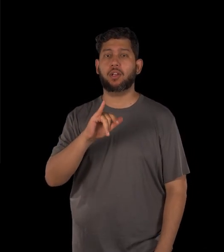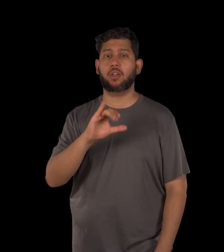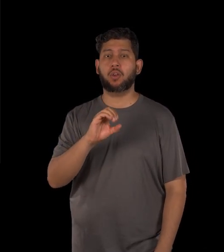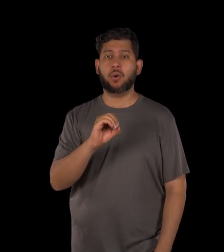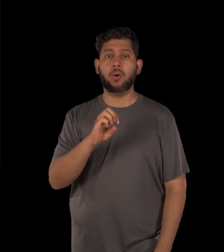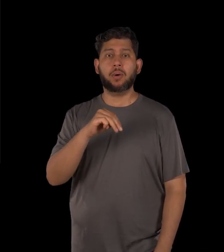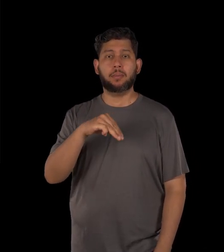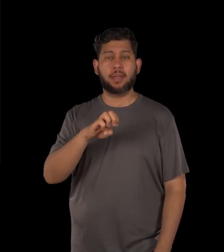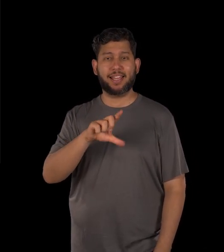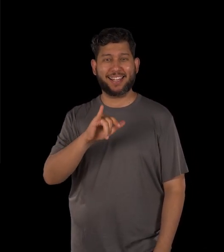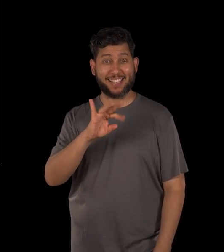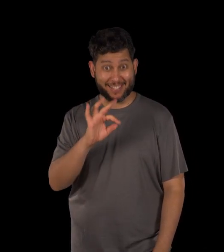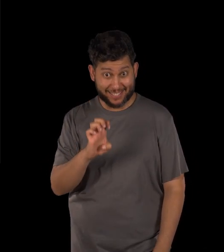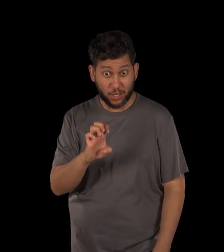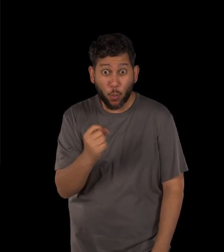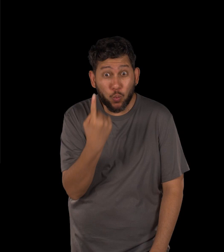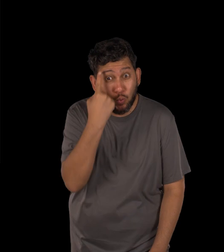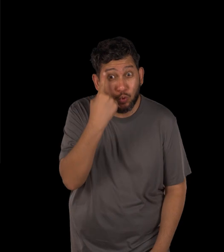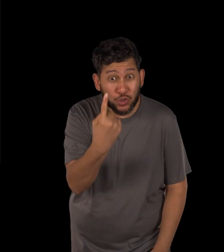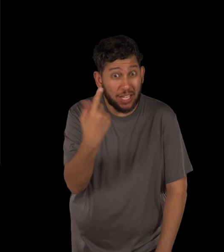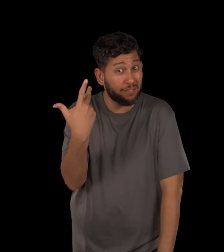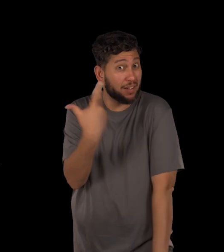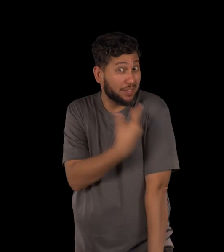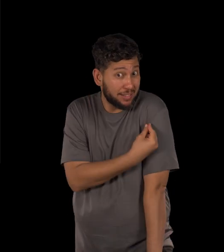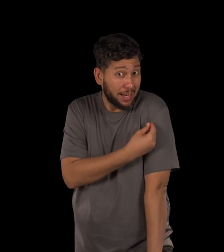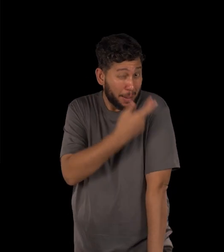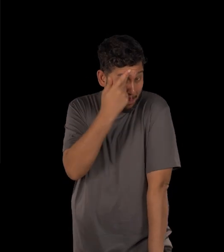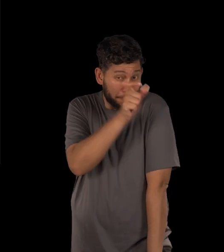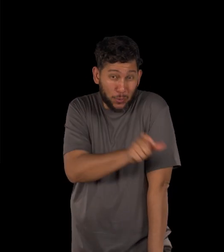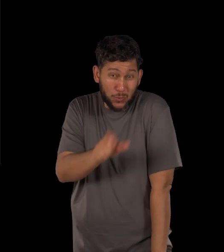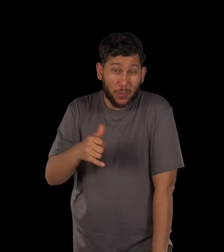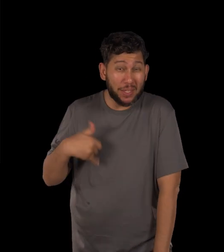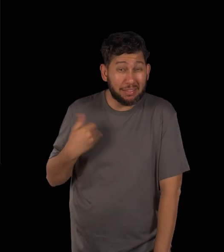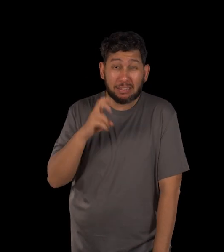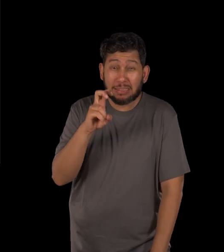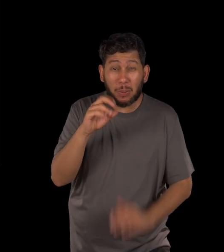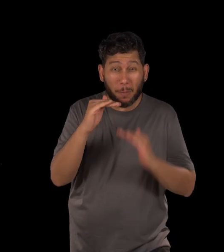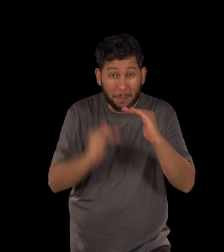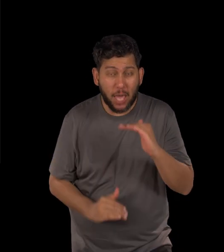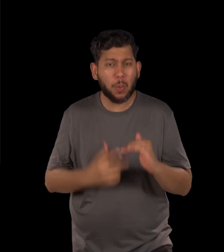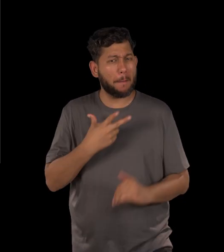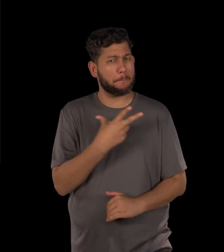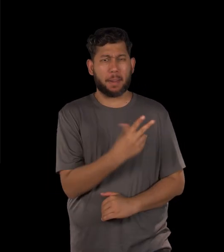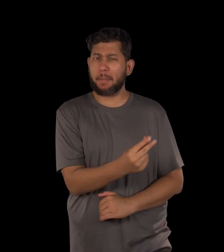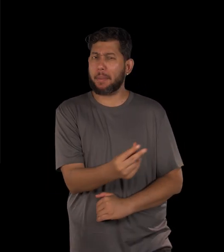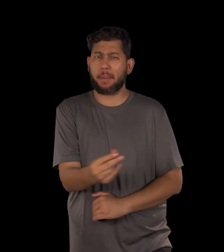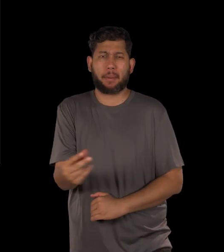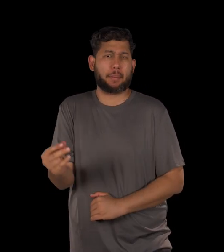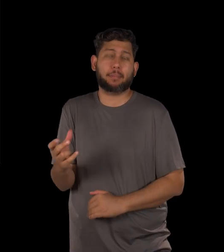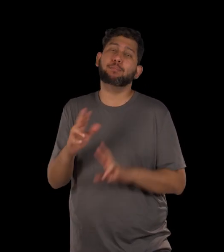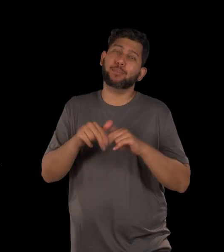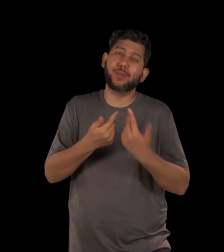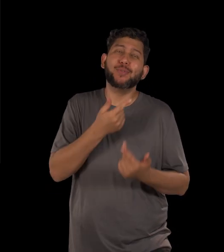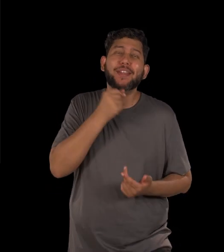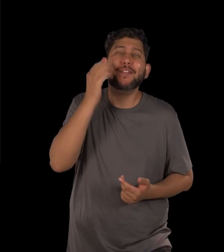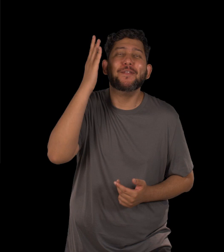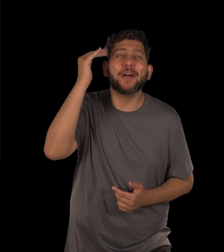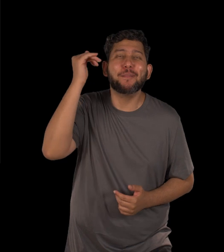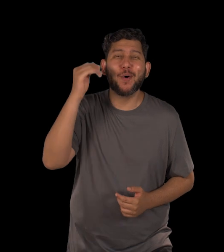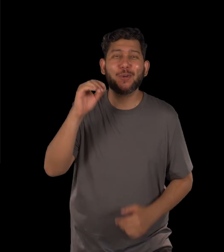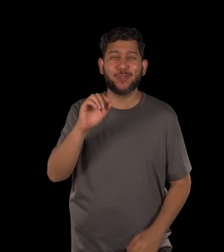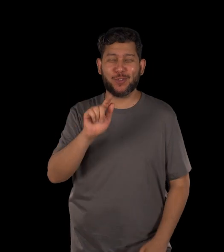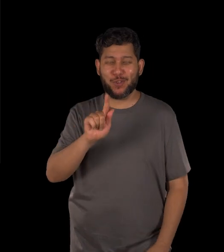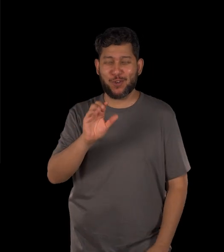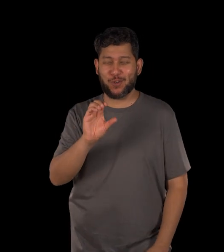prometia vacinar em apenas um dia todos os menores de 5 anos. Assim, o personagem Zé Gotinha, criado para